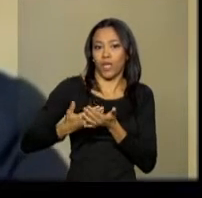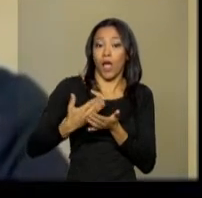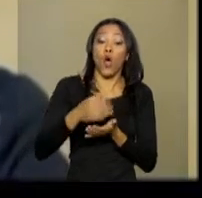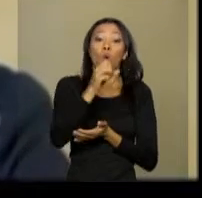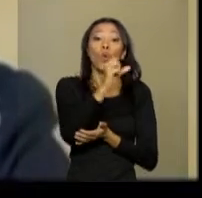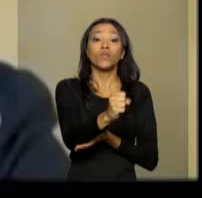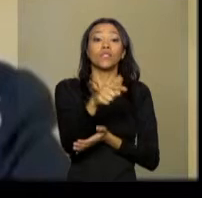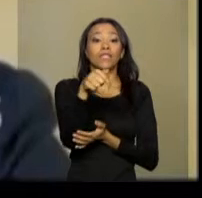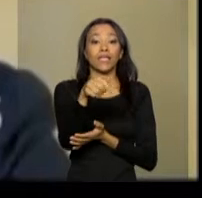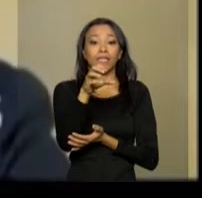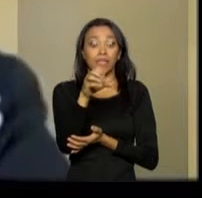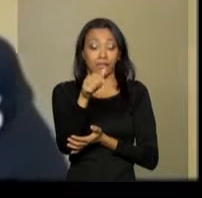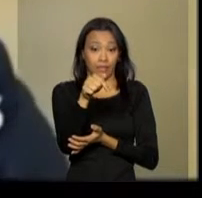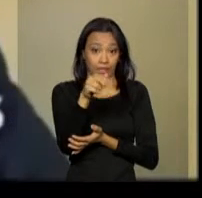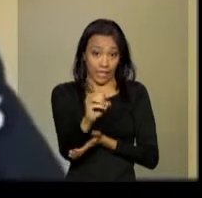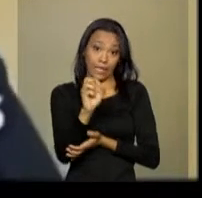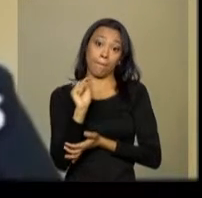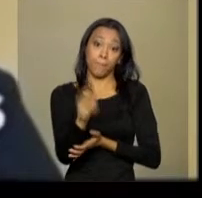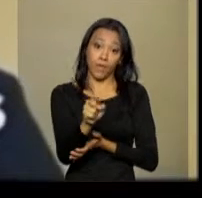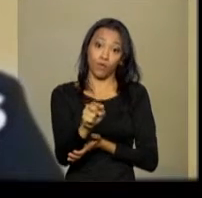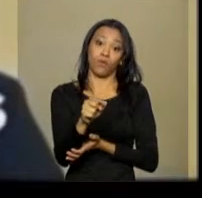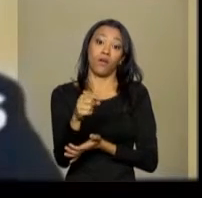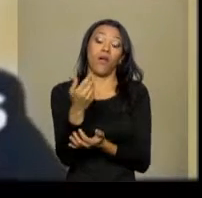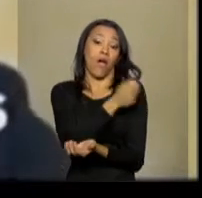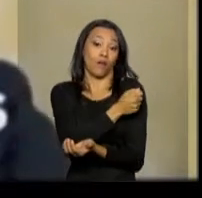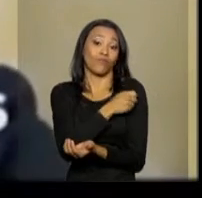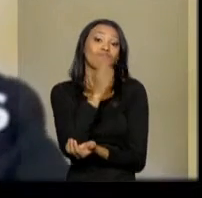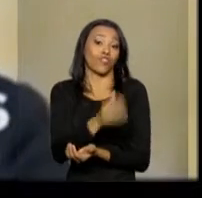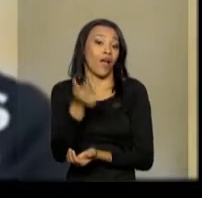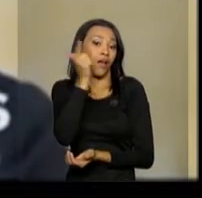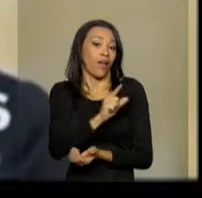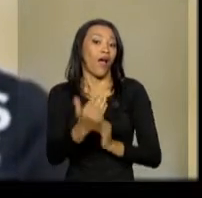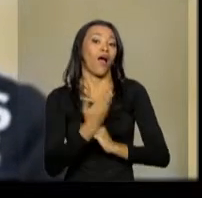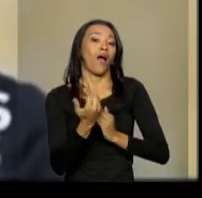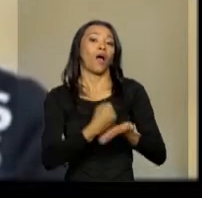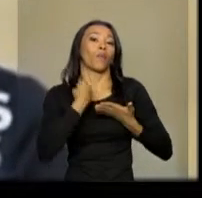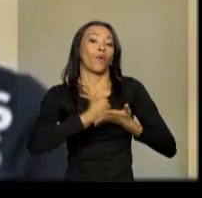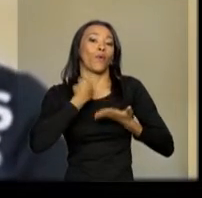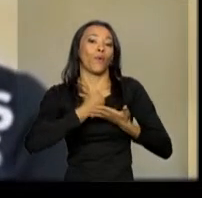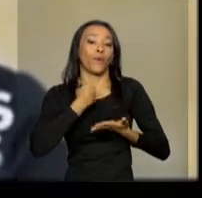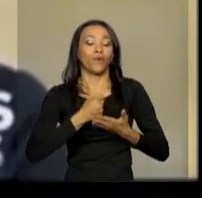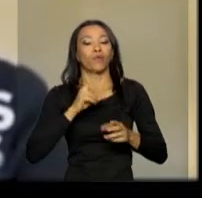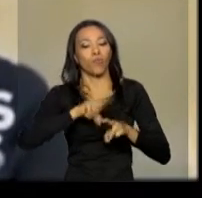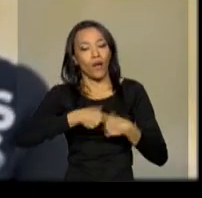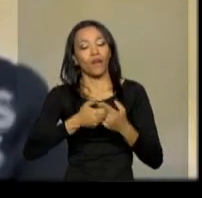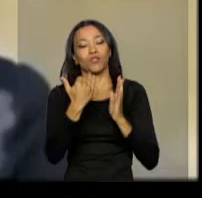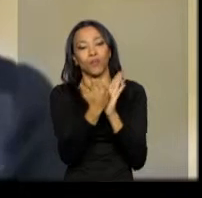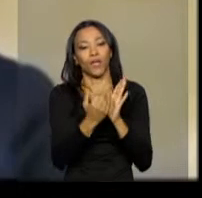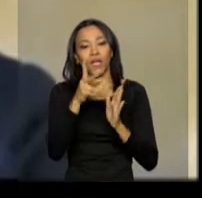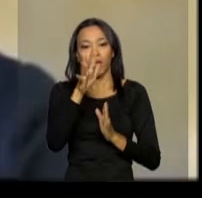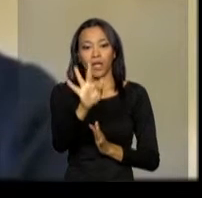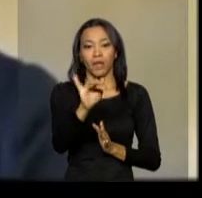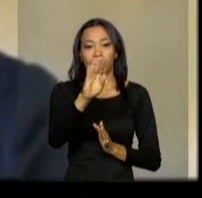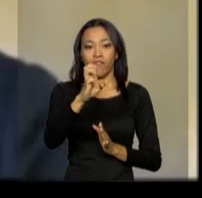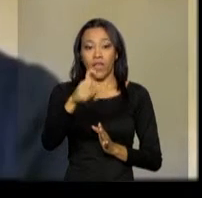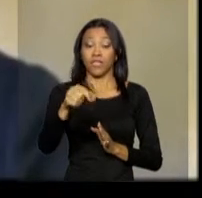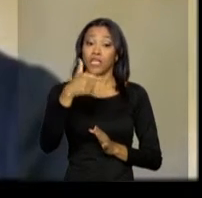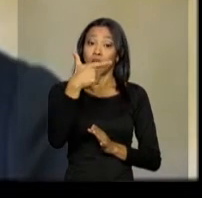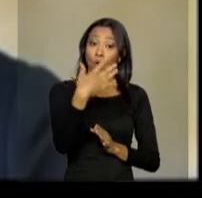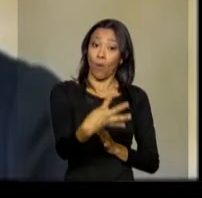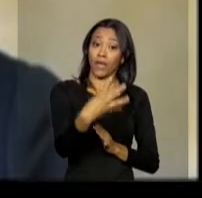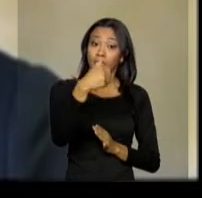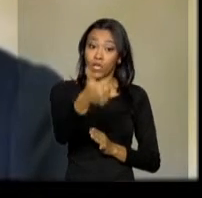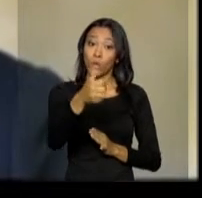870 mil estudantes estão sendo beneficiados pelo financiamento do FIES. E 41 mil